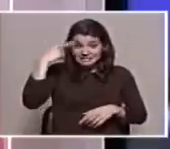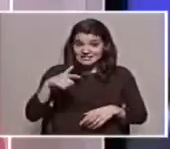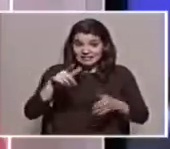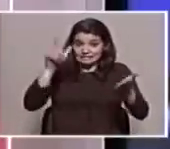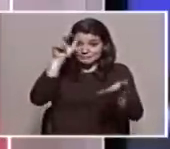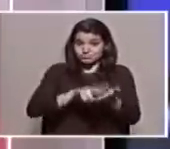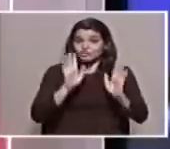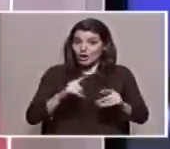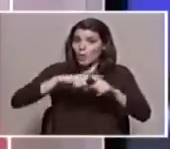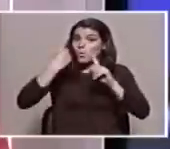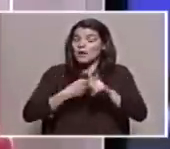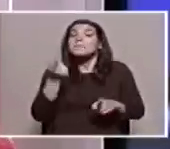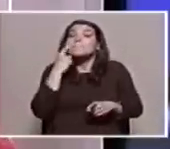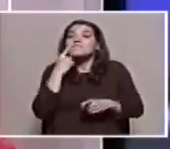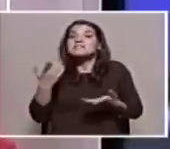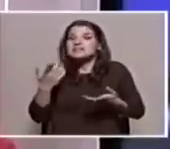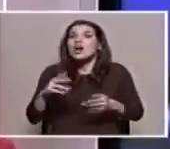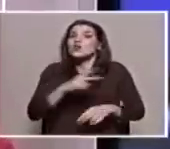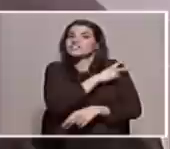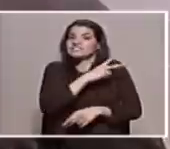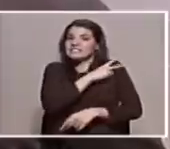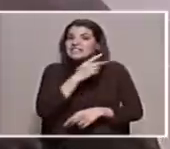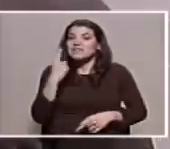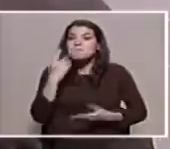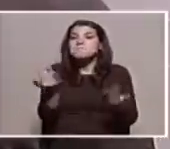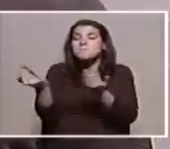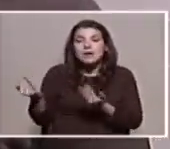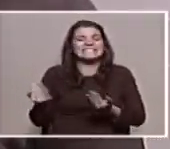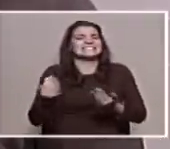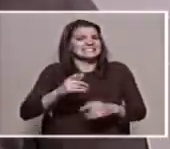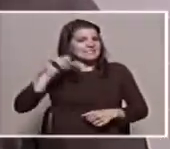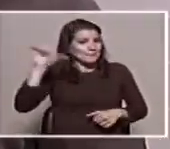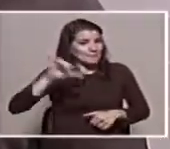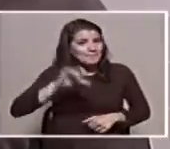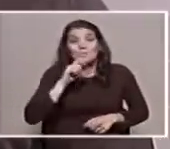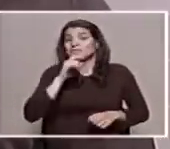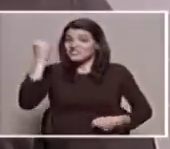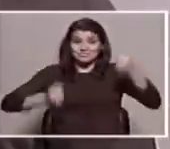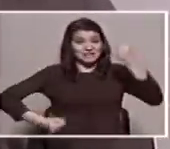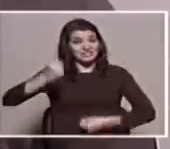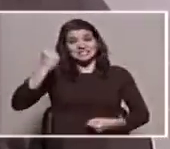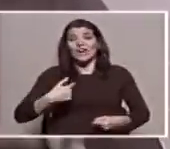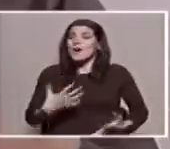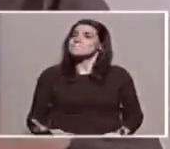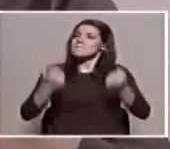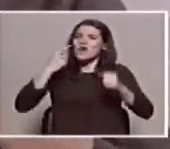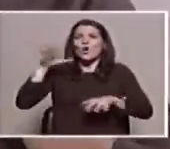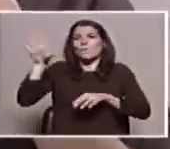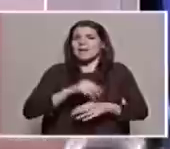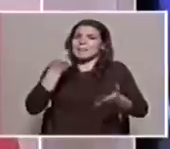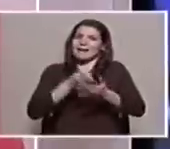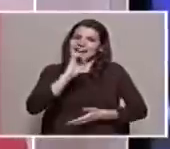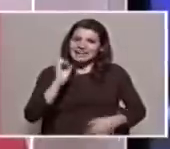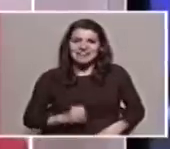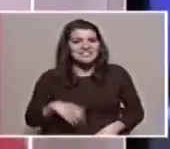ano para ver a reação da comunidade académica vai ser mal vai ser mal vai haver certamente uma manifestação a dizer queremos copiar à borla